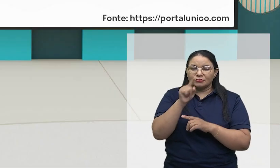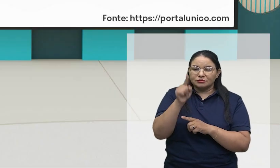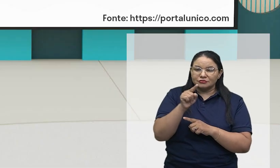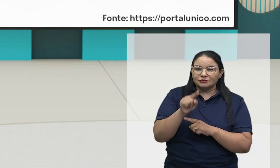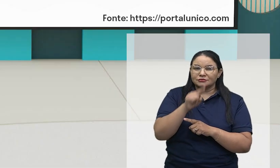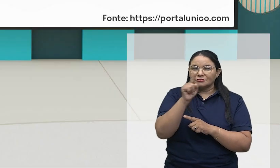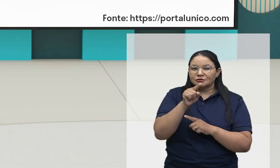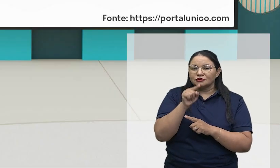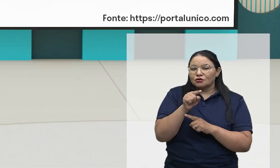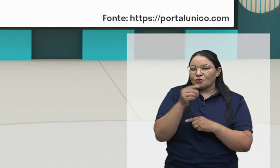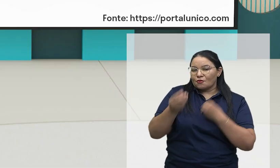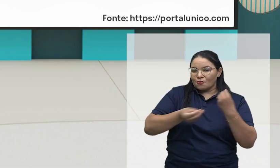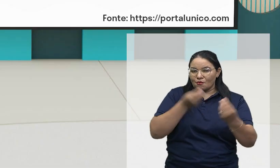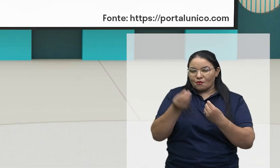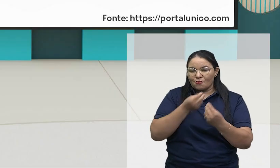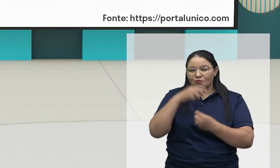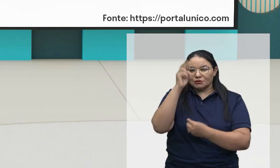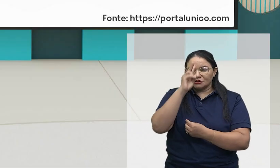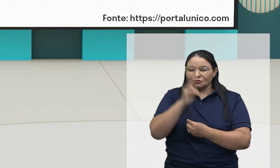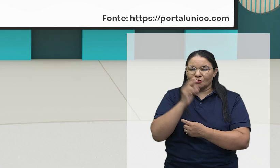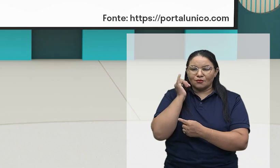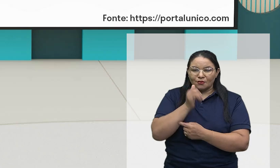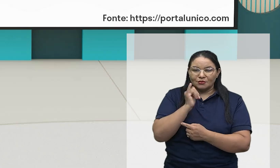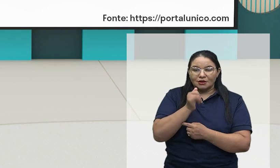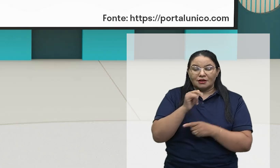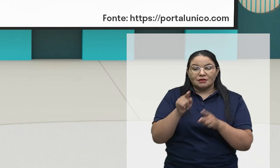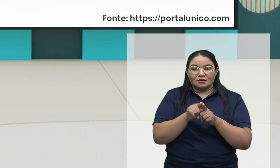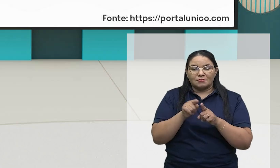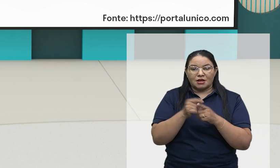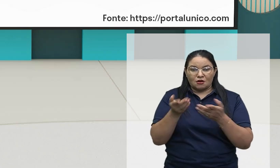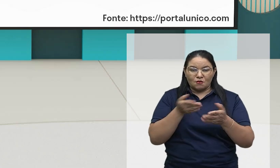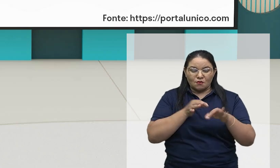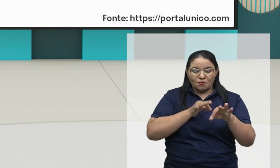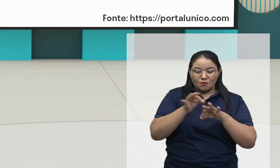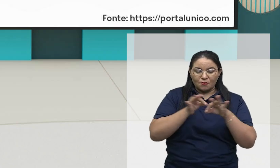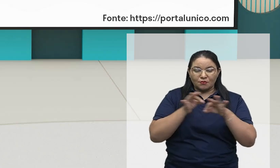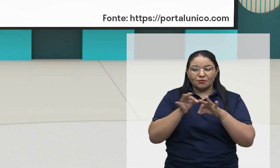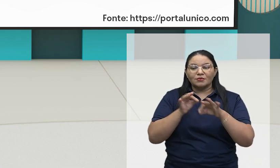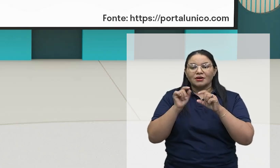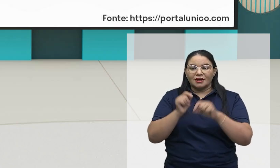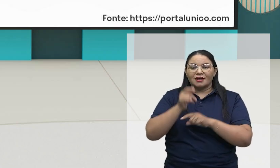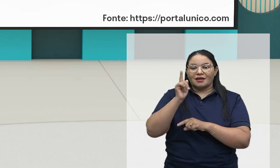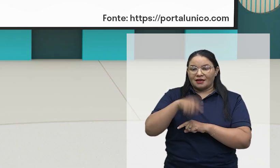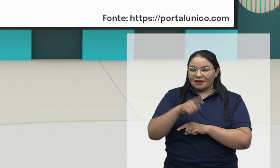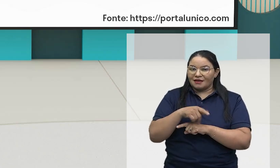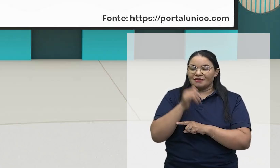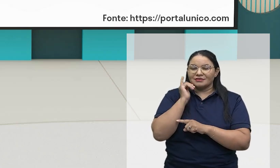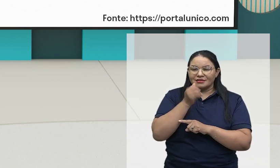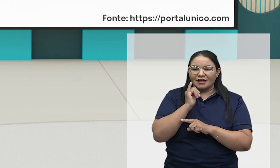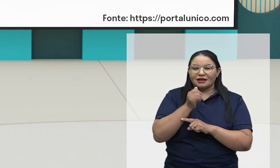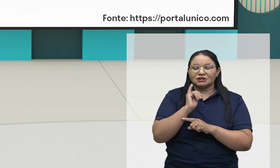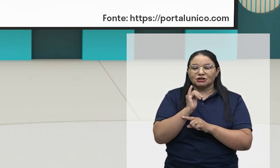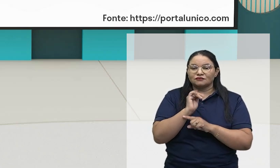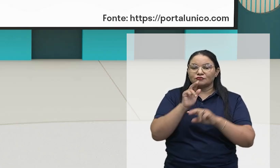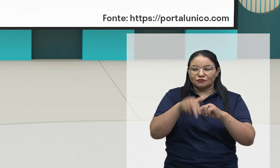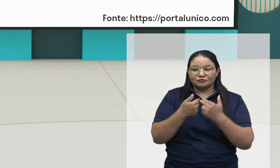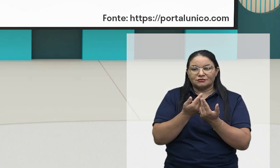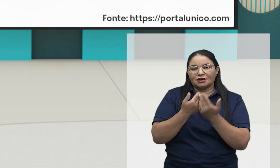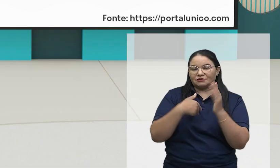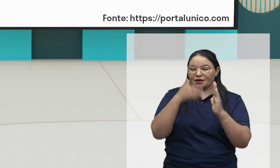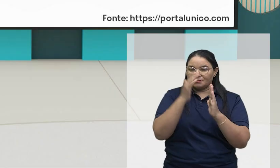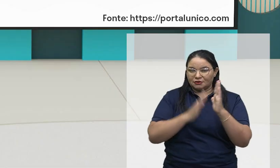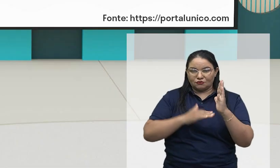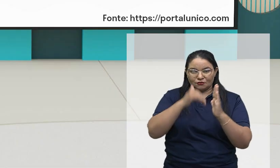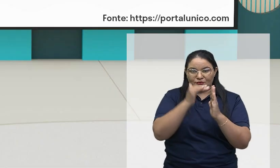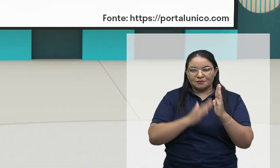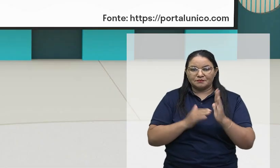histórias. Então, ele vai criando uma narrativa nas suas pinturas. São seres